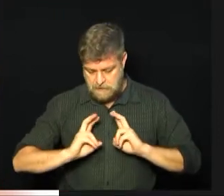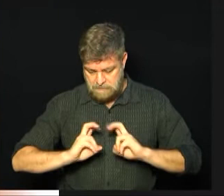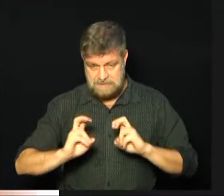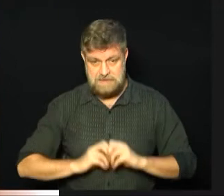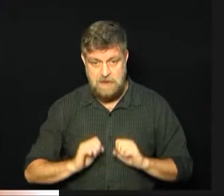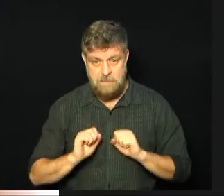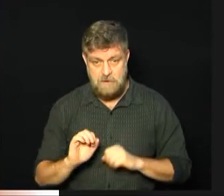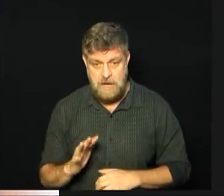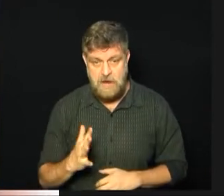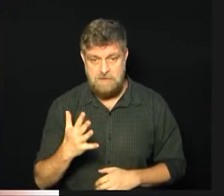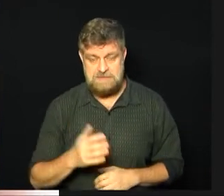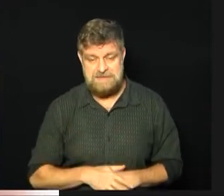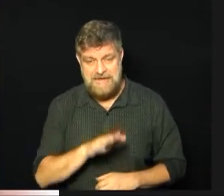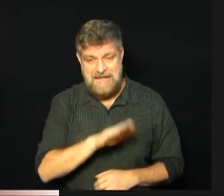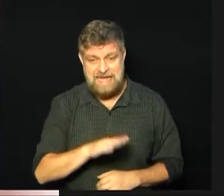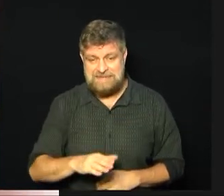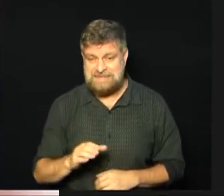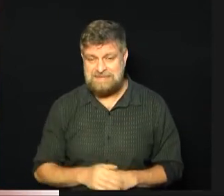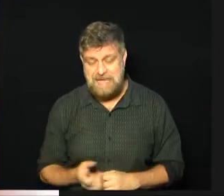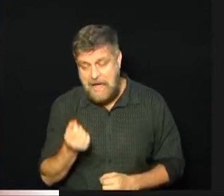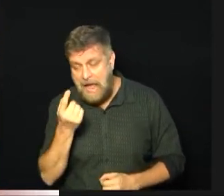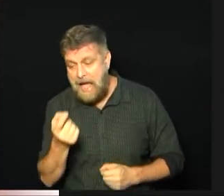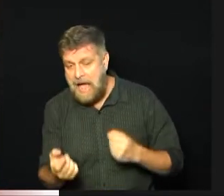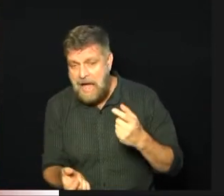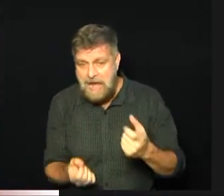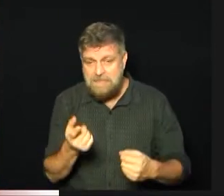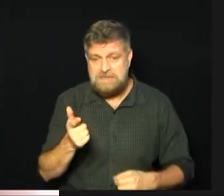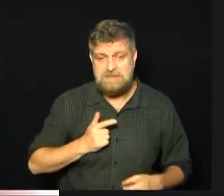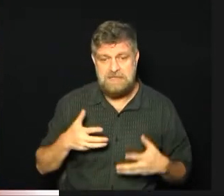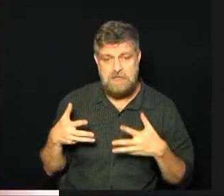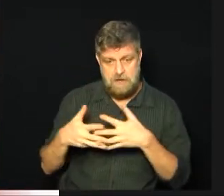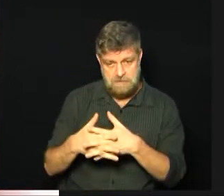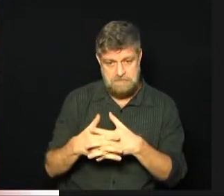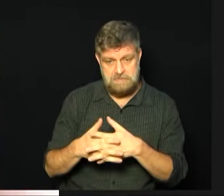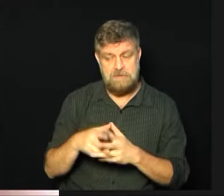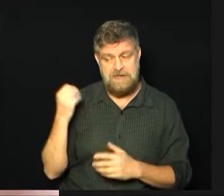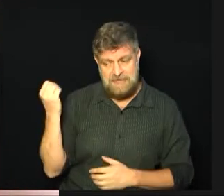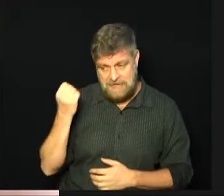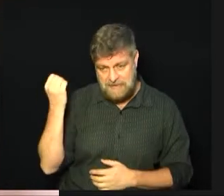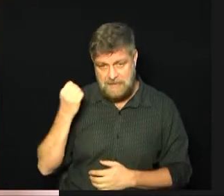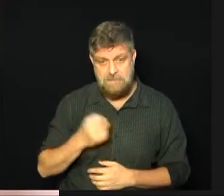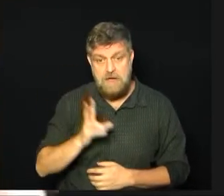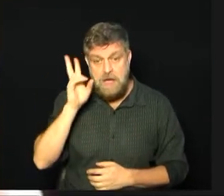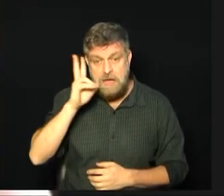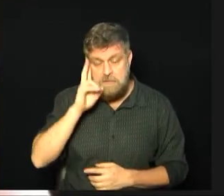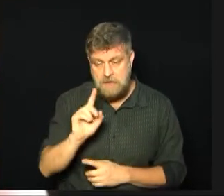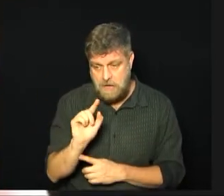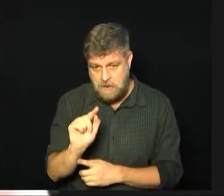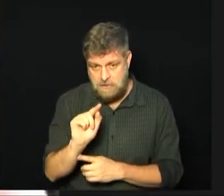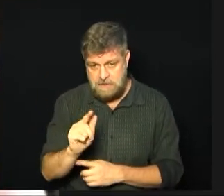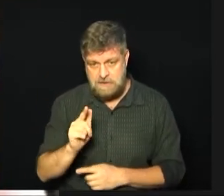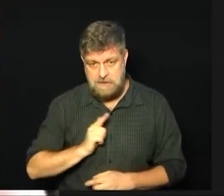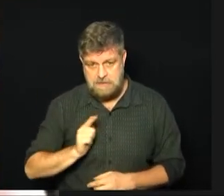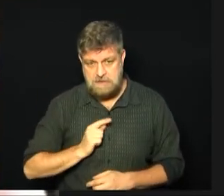podem acometer a criança e raramente tem complicações mais graves. É lembrar que, como faz